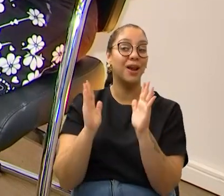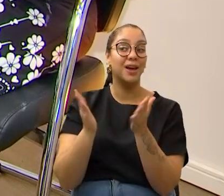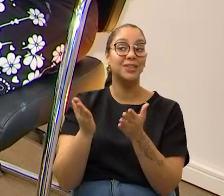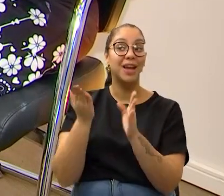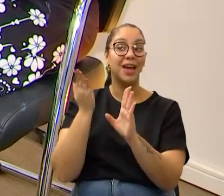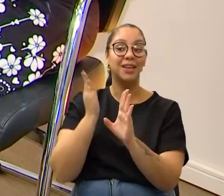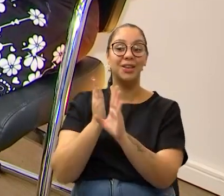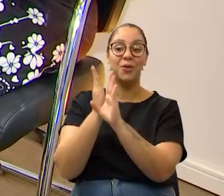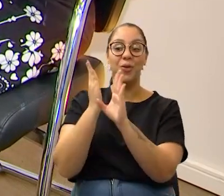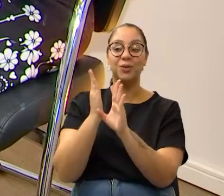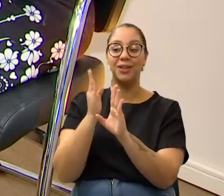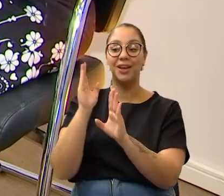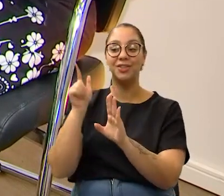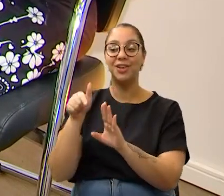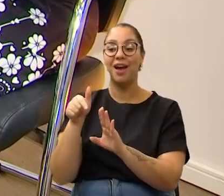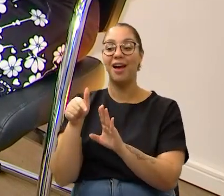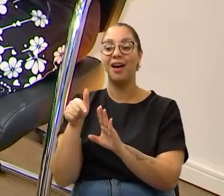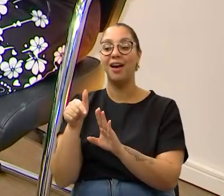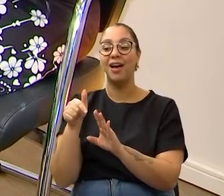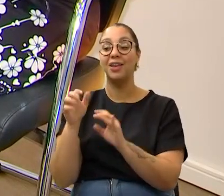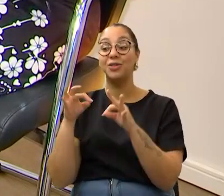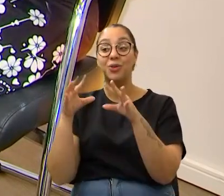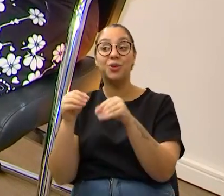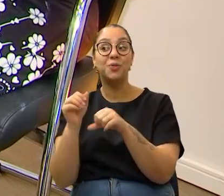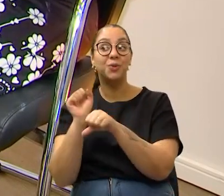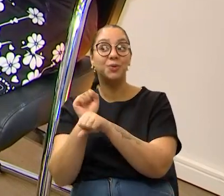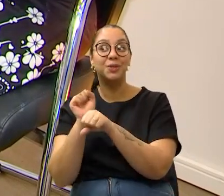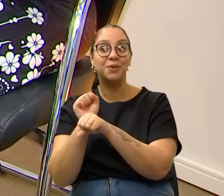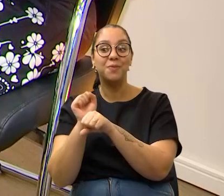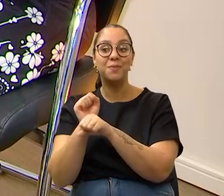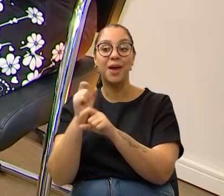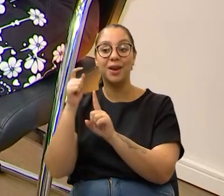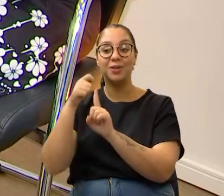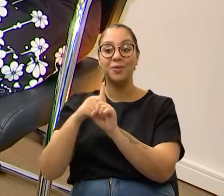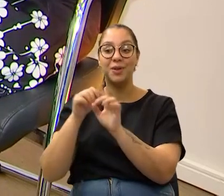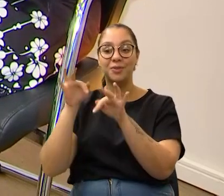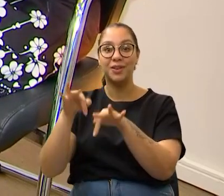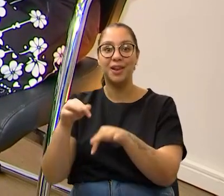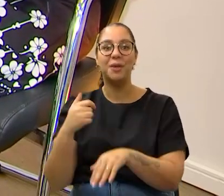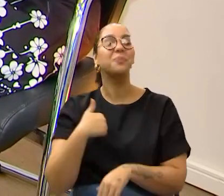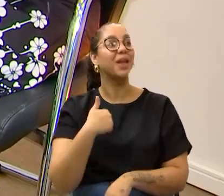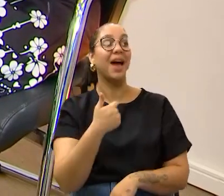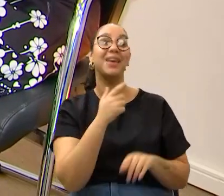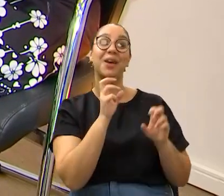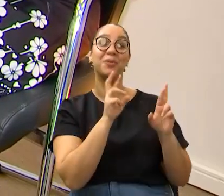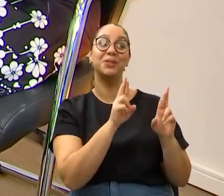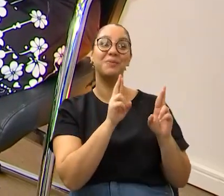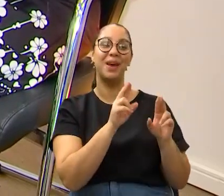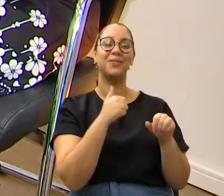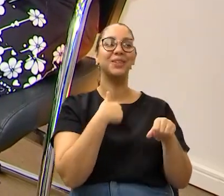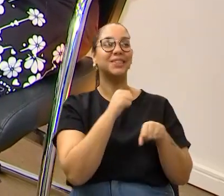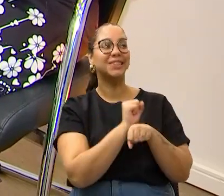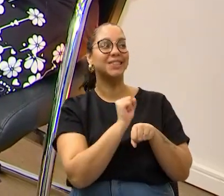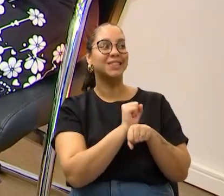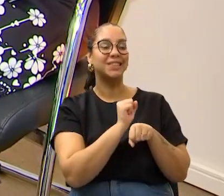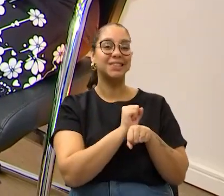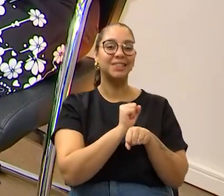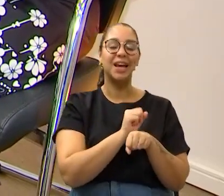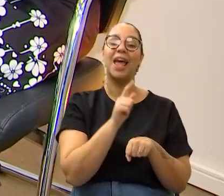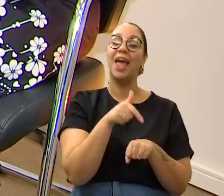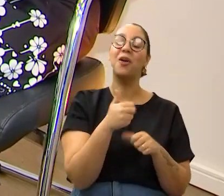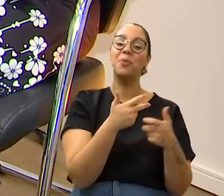esse dia, esse encontro? Já começa a ser algo que todo mundo espera para o fim do mês, vereador? Eu fico na expectativa. Eu acho que é uma